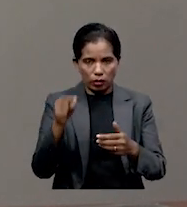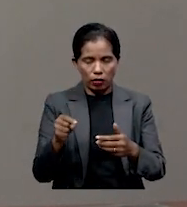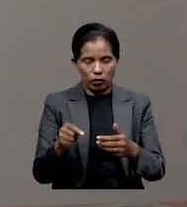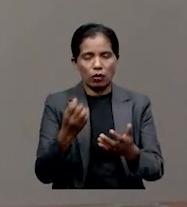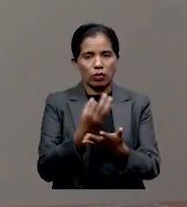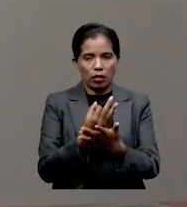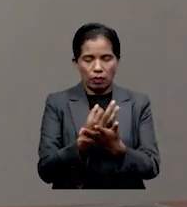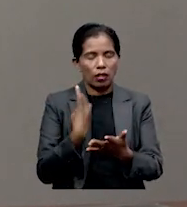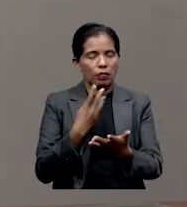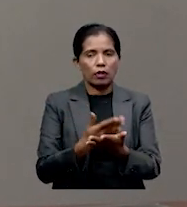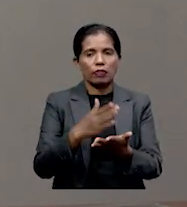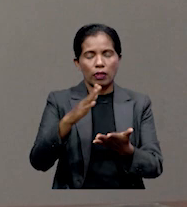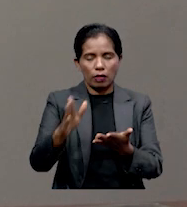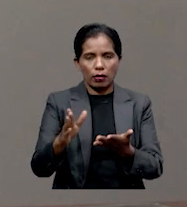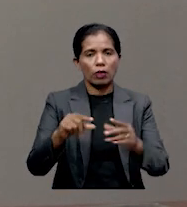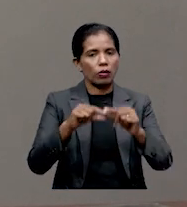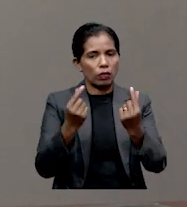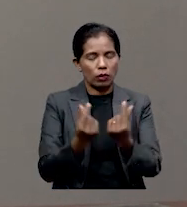sira pro volta de